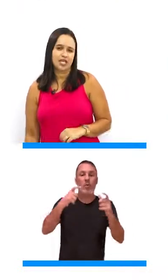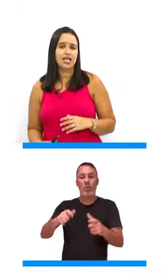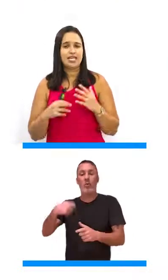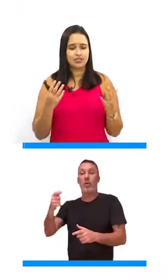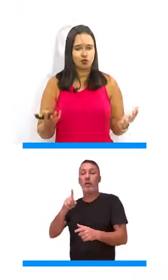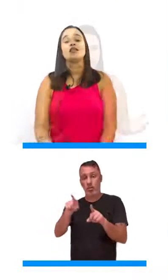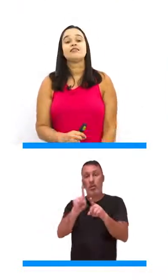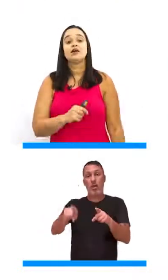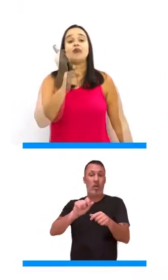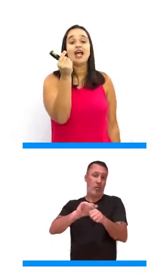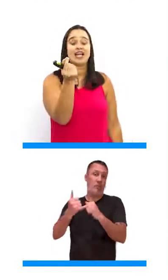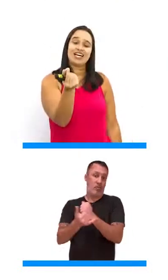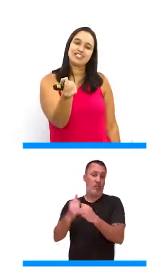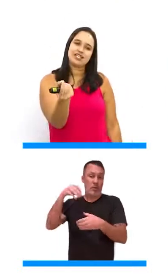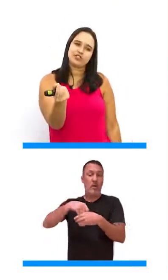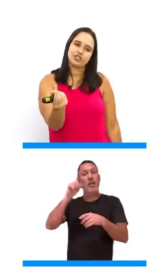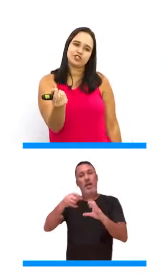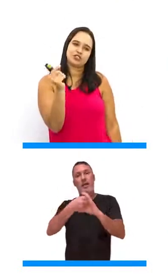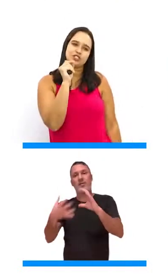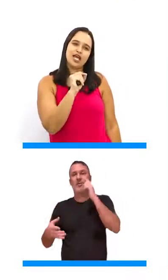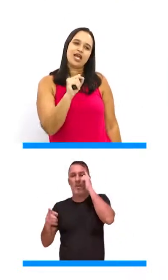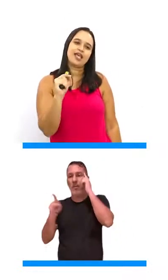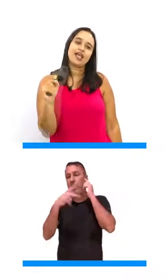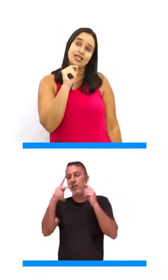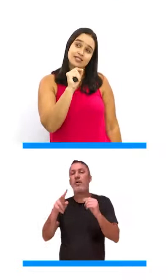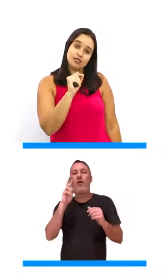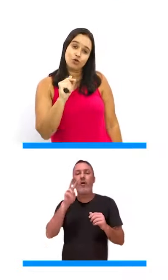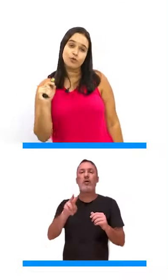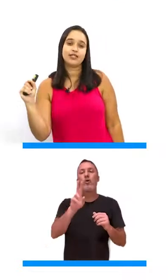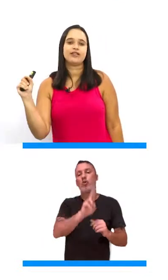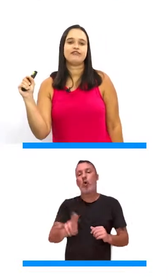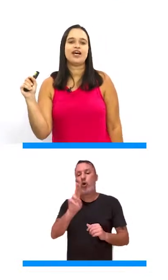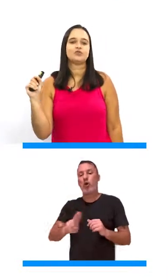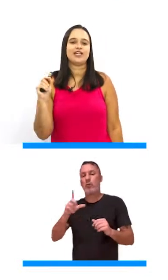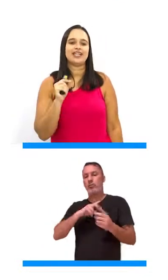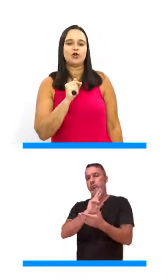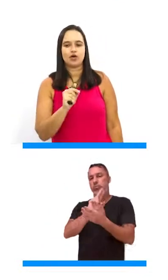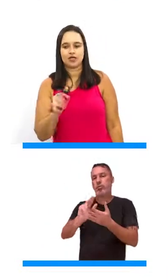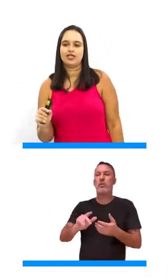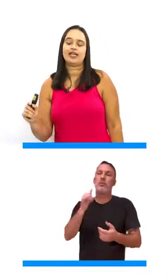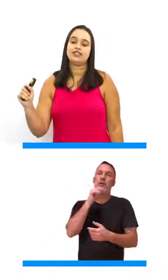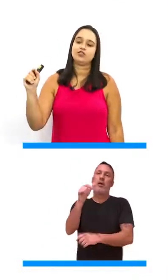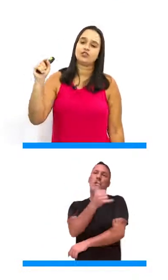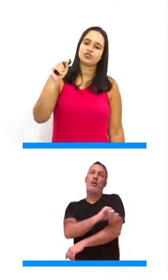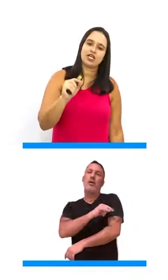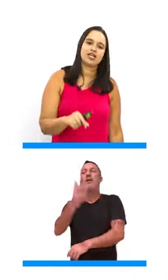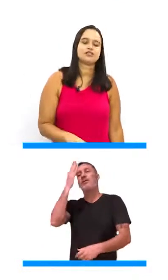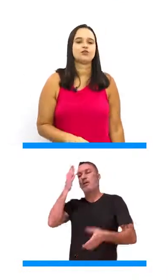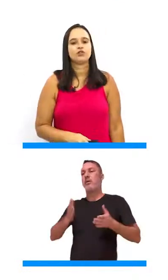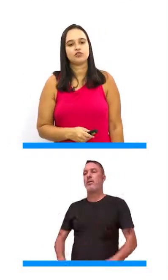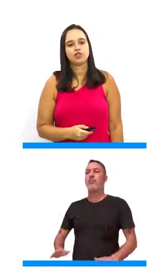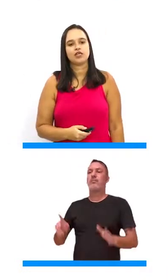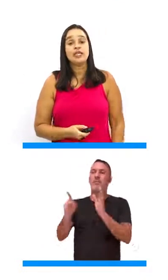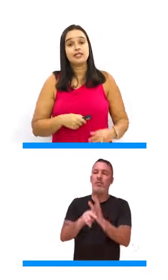manauense, entre outros. Então, a característica que a gente dá é esse nome aí derivado, né? Carioca, característica de quem